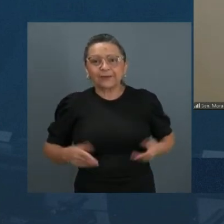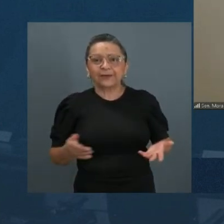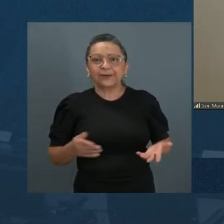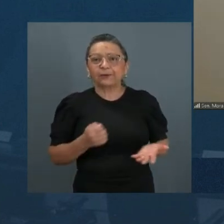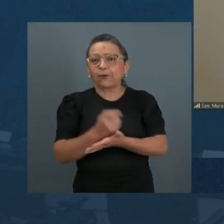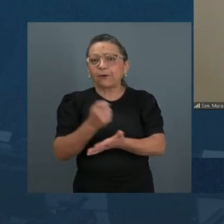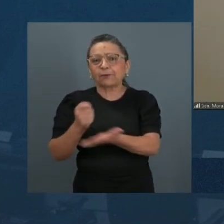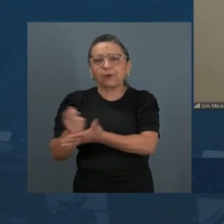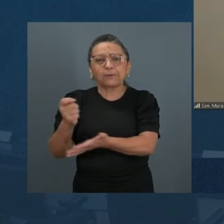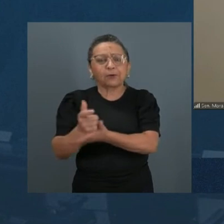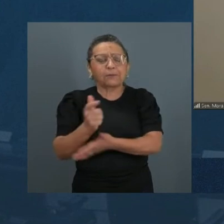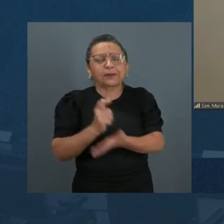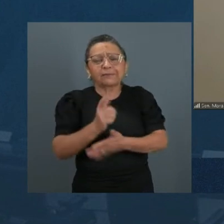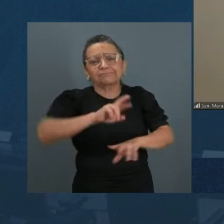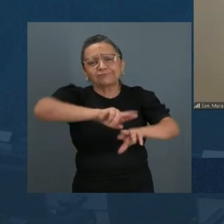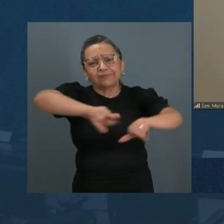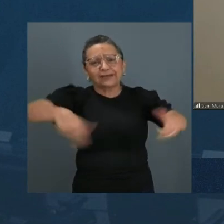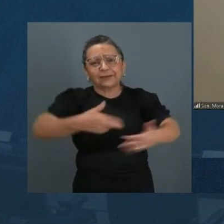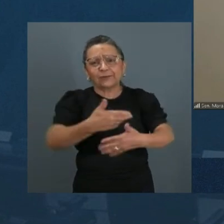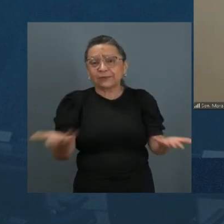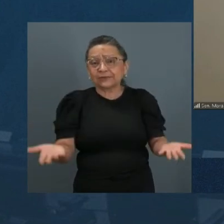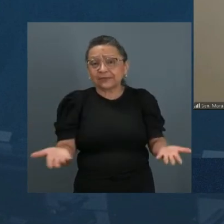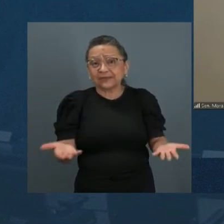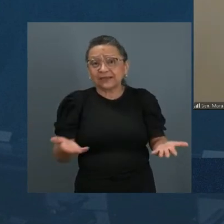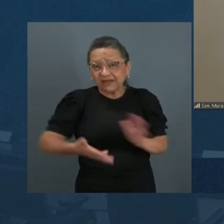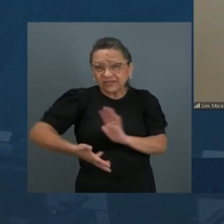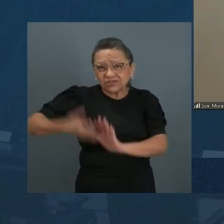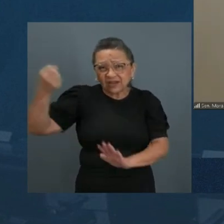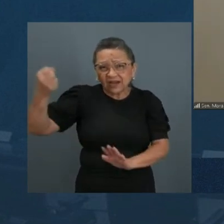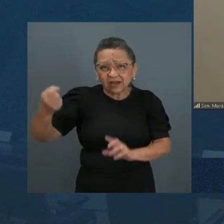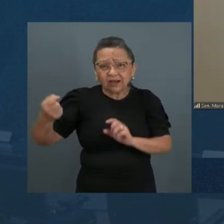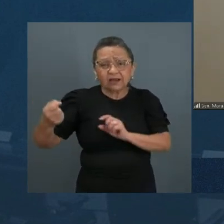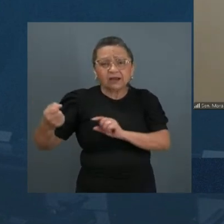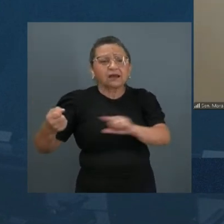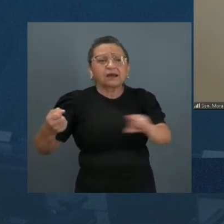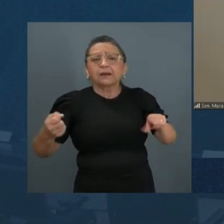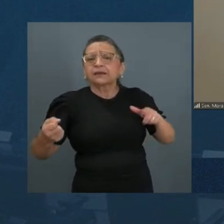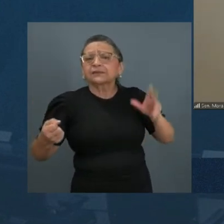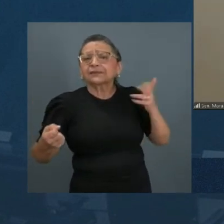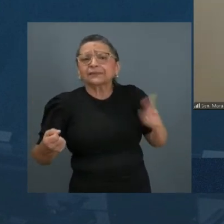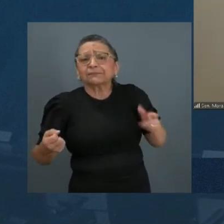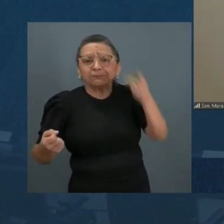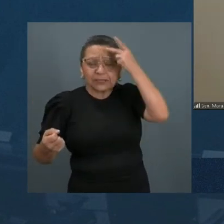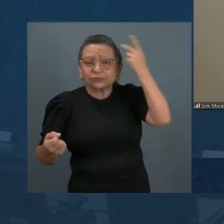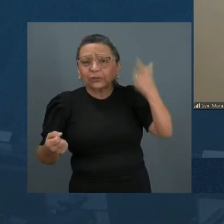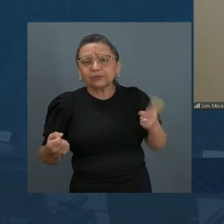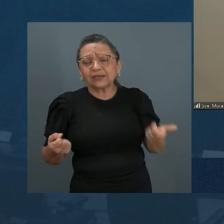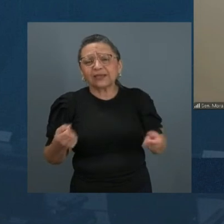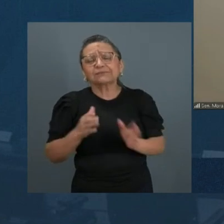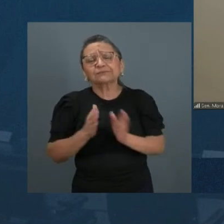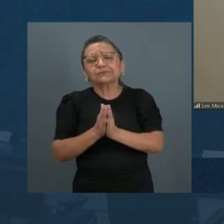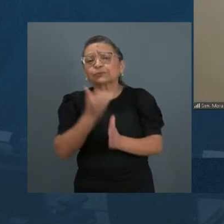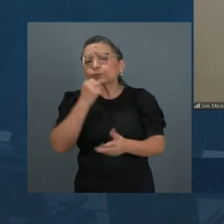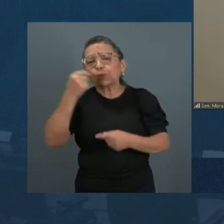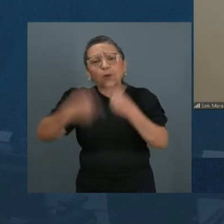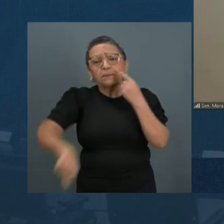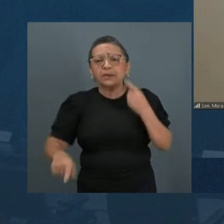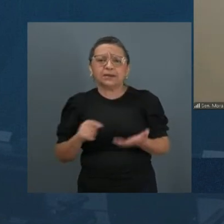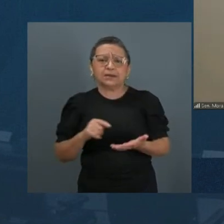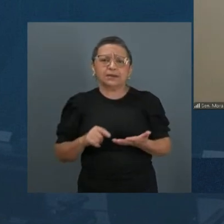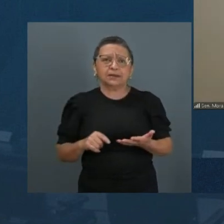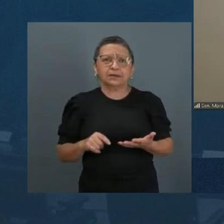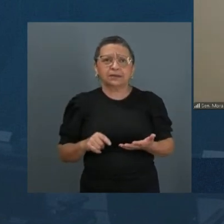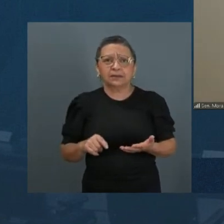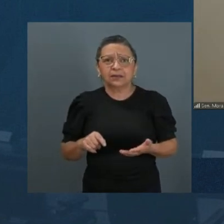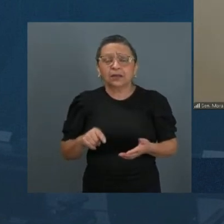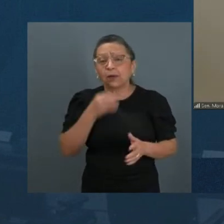é para comprar insumos. Está tirando de quem menos tem. Isso não combina com os princípios e